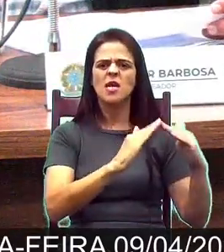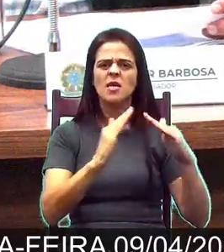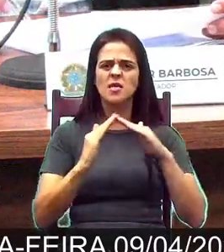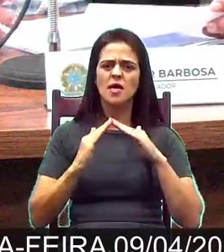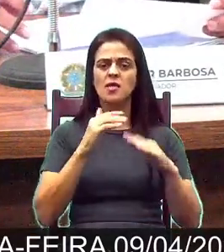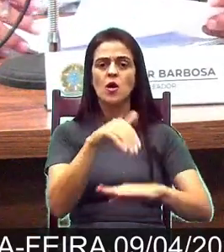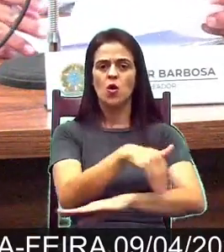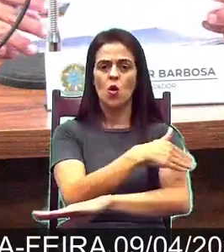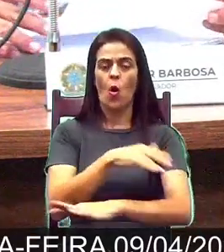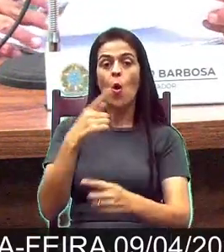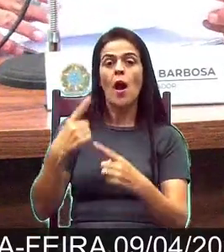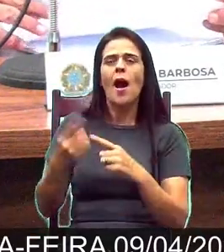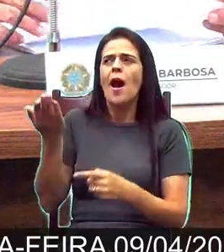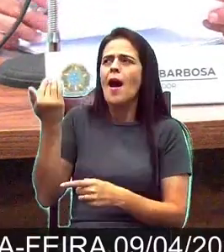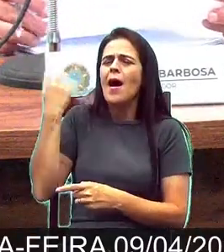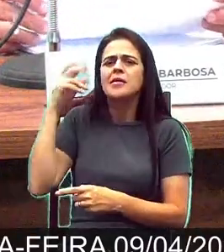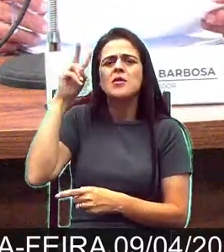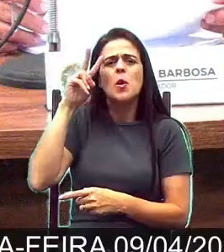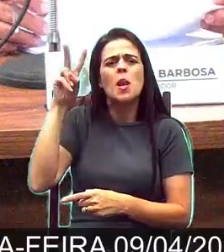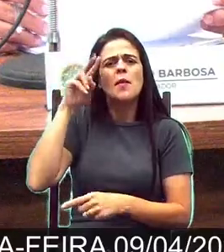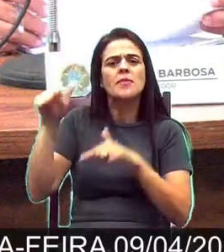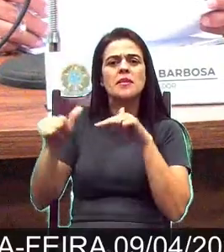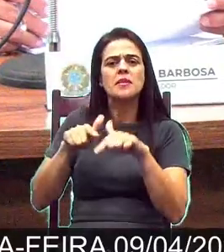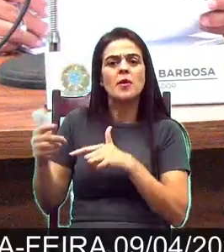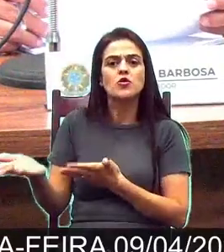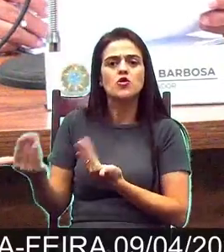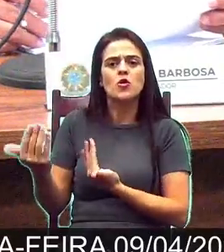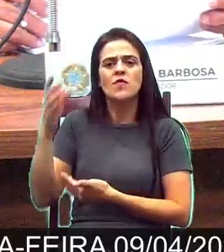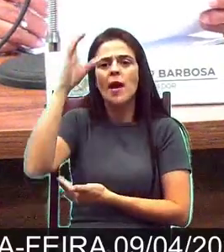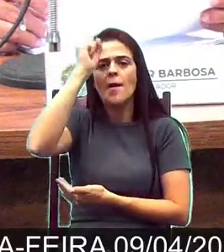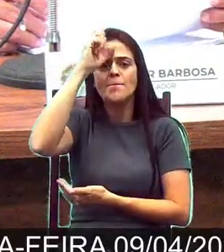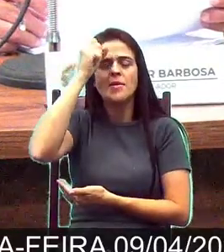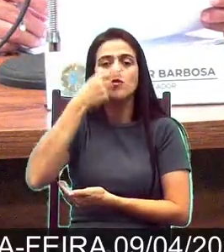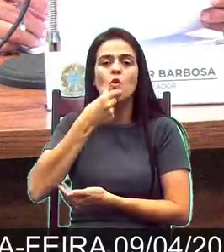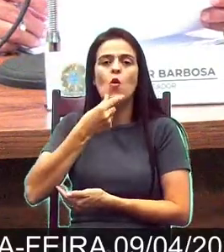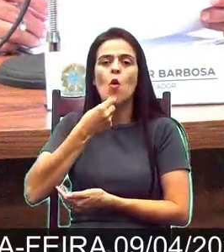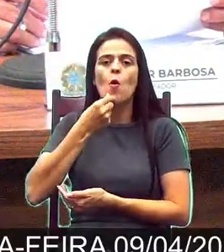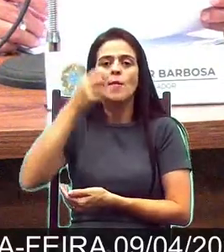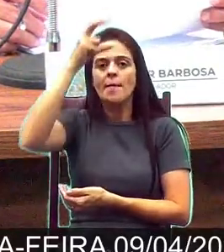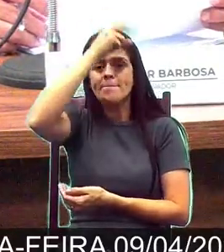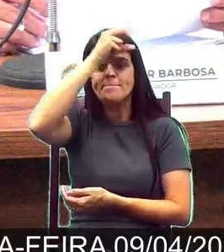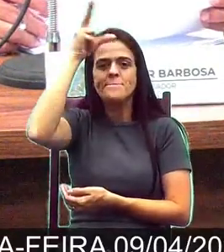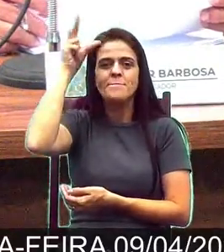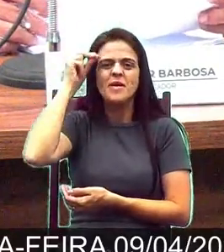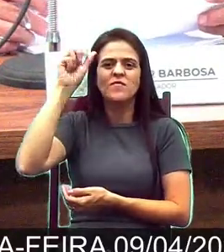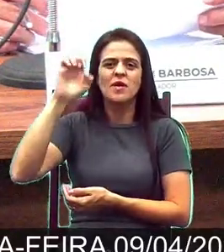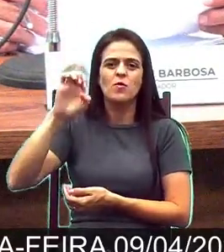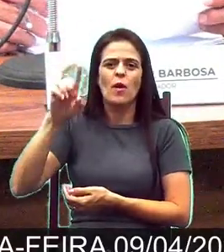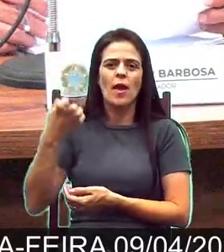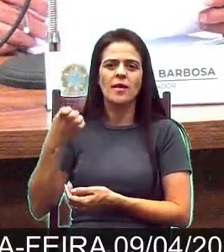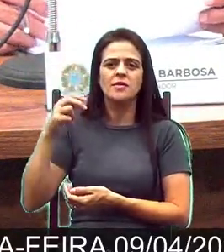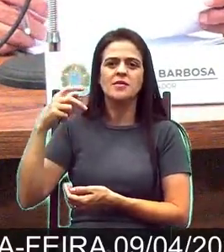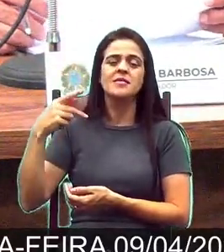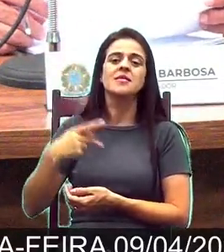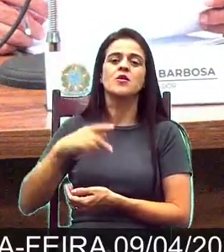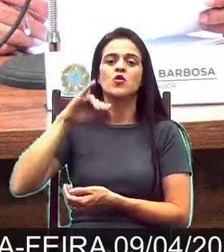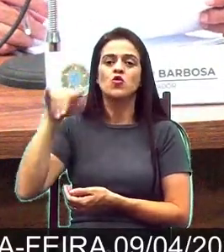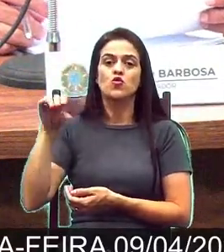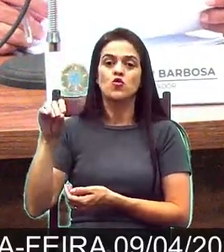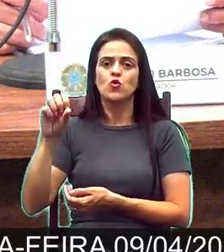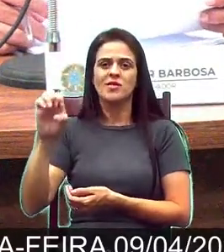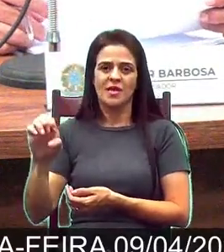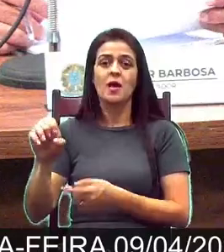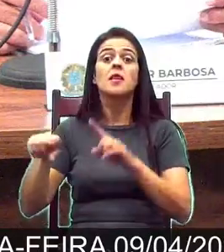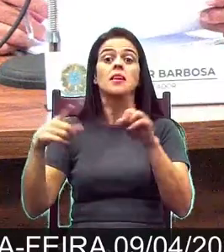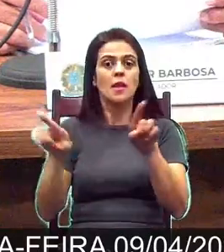Braulio trabalhou como menor aprendiz na gestão do prefeito José Moreira. Trabalhou também em todas as gestões do então prefeito Adibelias. No